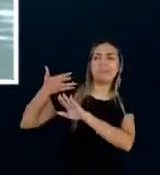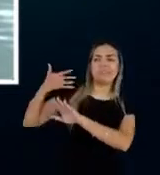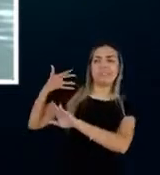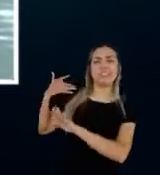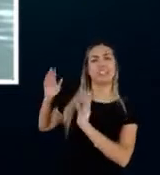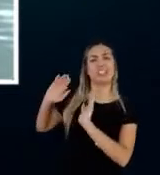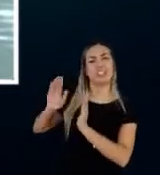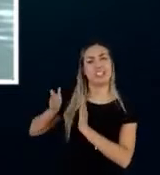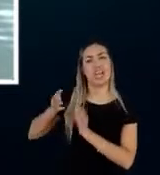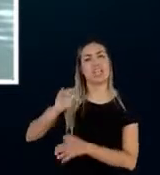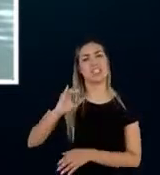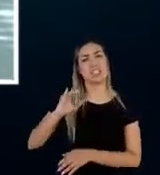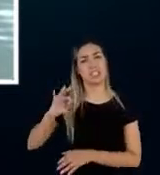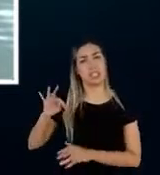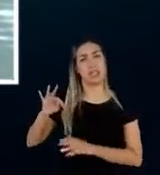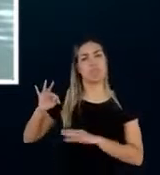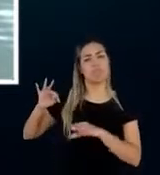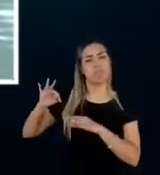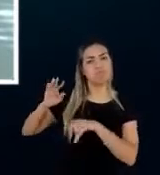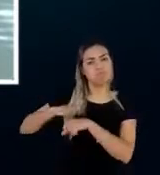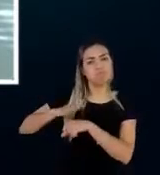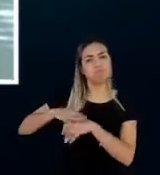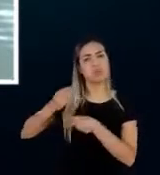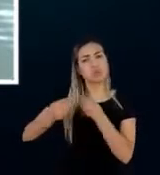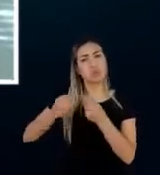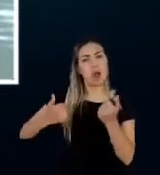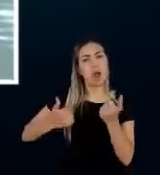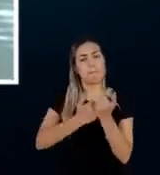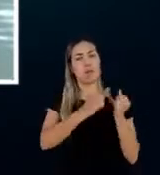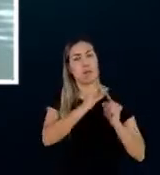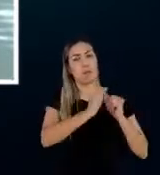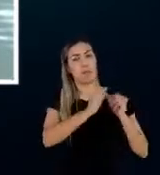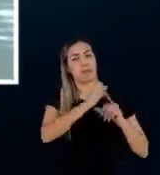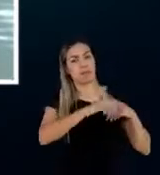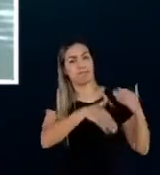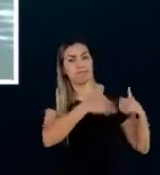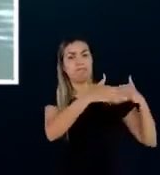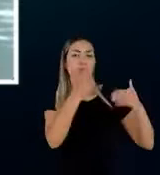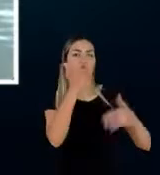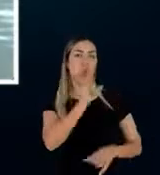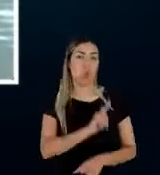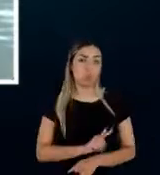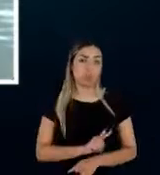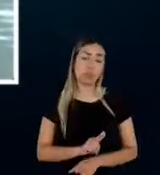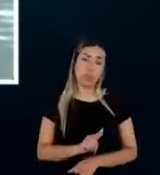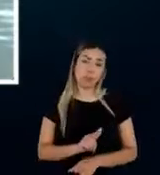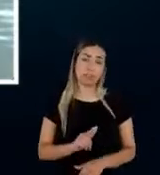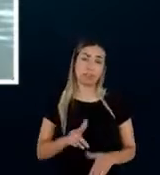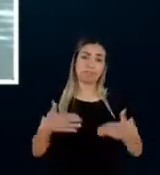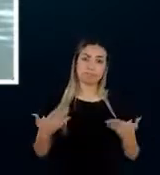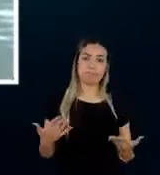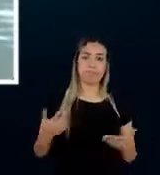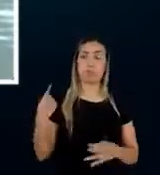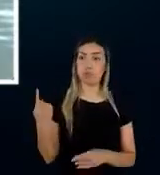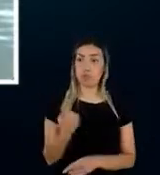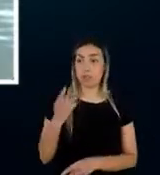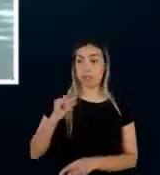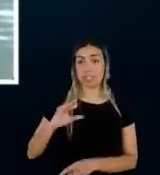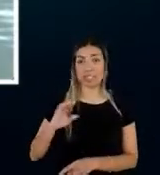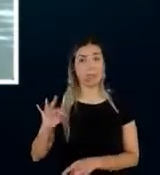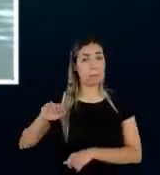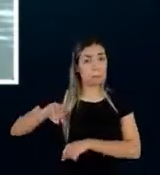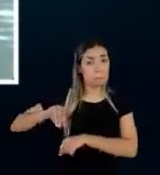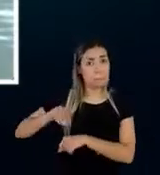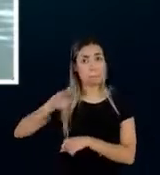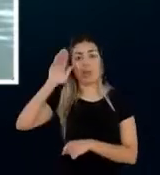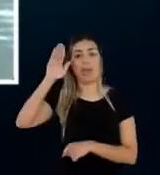ICTs, desenvolvendo soluções para as empresas, né? Boa parte alguns dos nossos maiores ICTs são